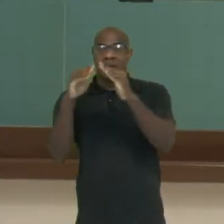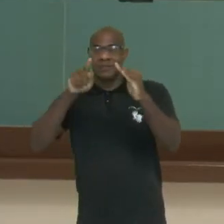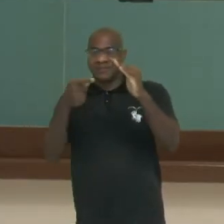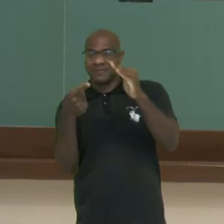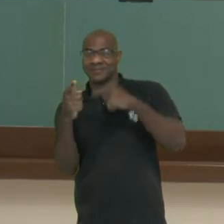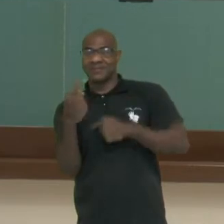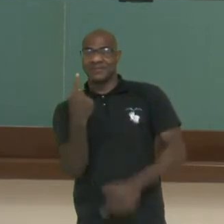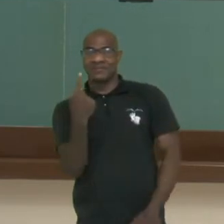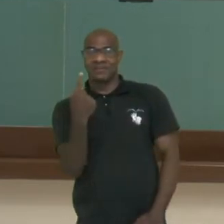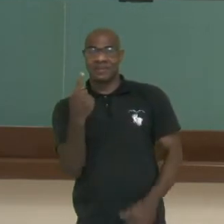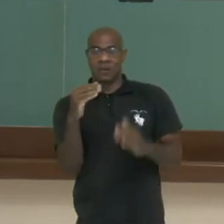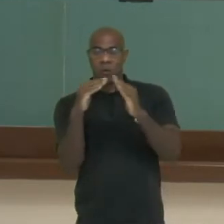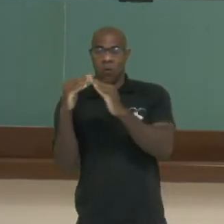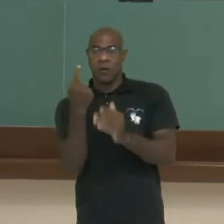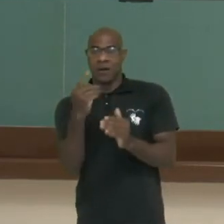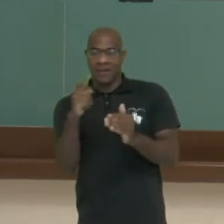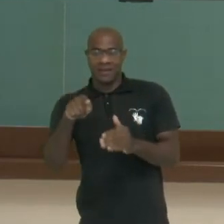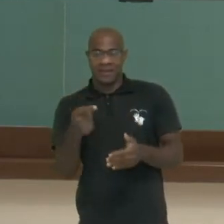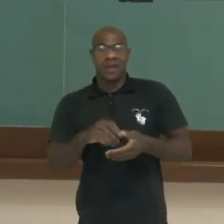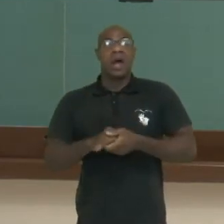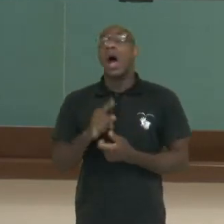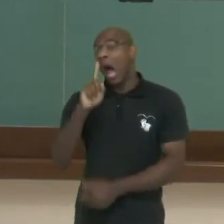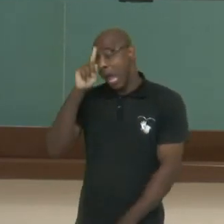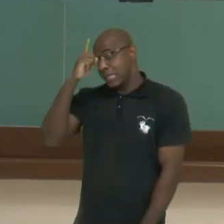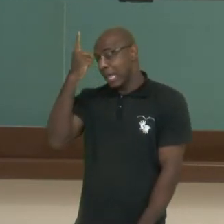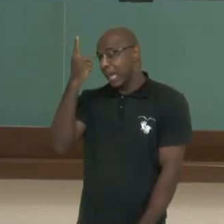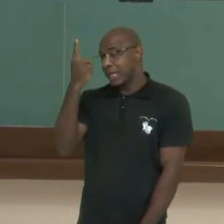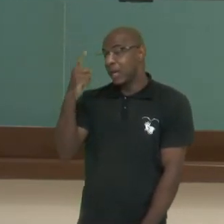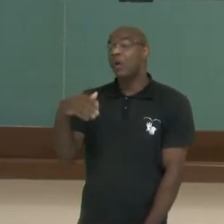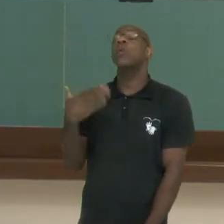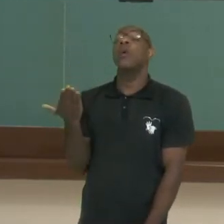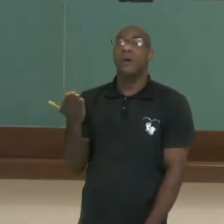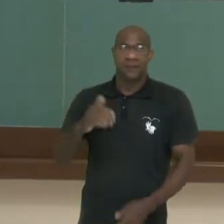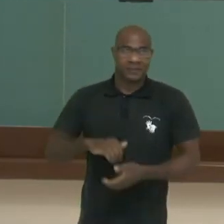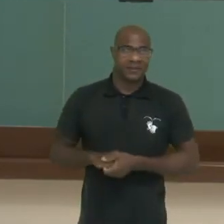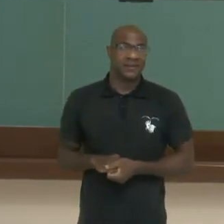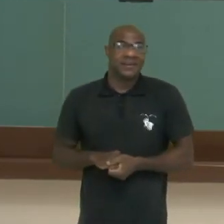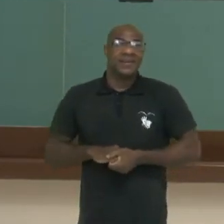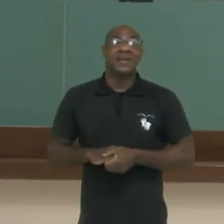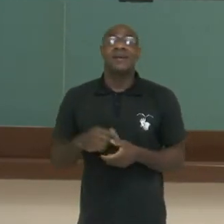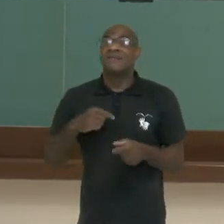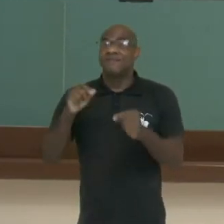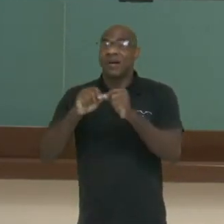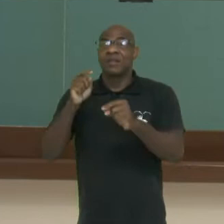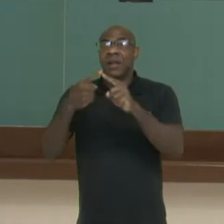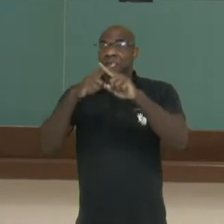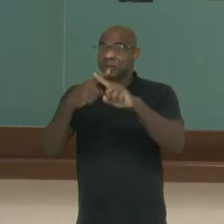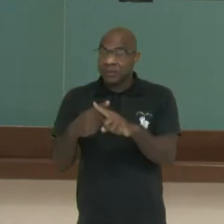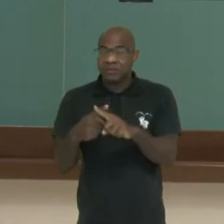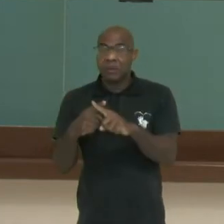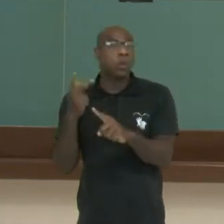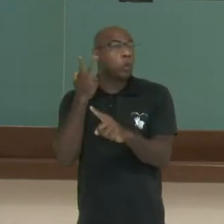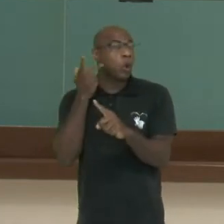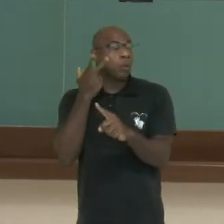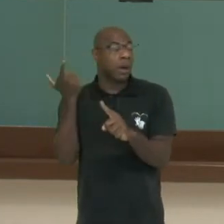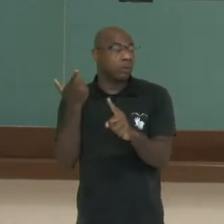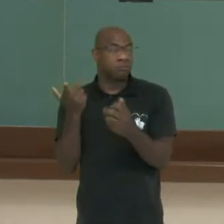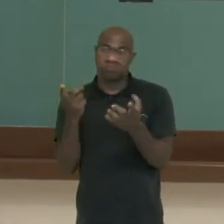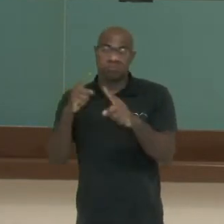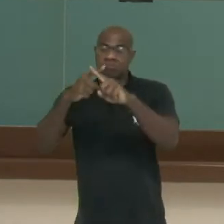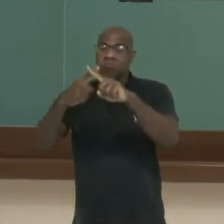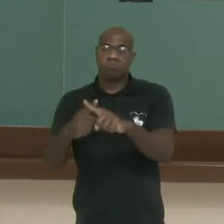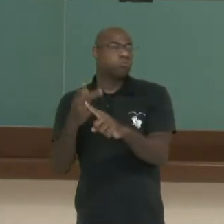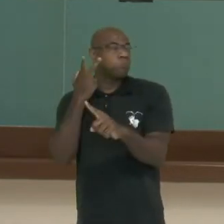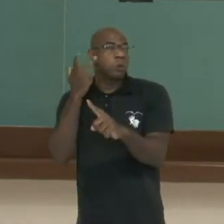decimal. A ideia é como? Né? Qual que é a essência do negócio? A gente vai lá e faz a multiplicaçãozinha normal, tá bom? Como